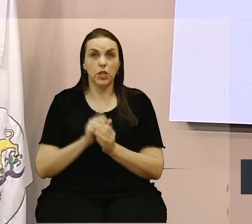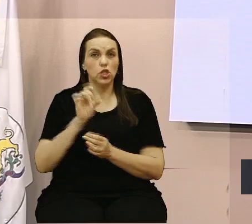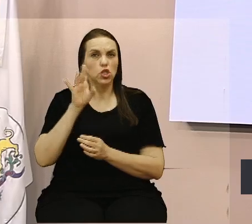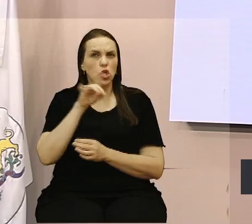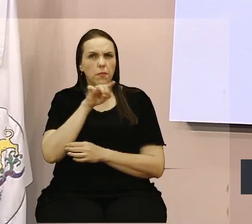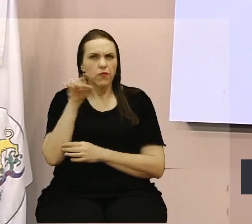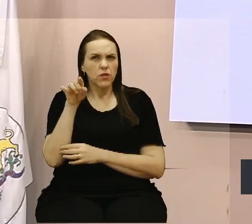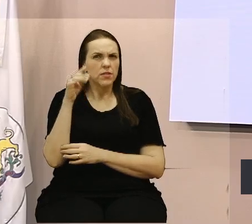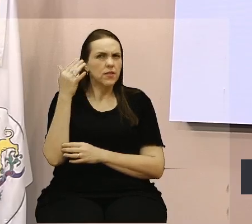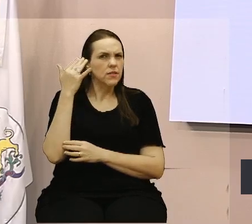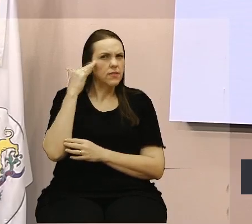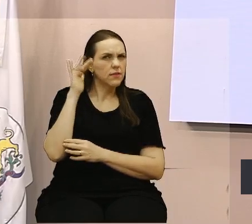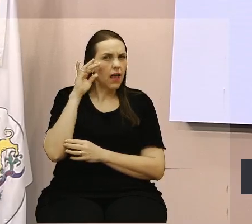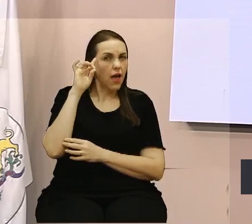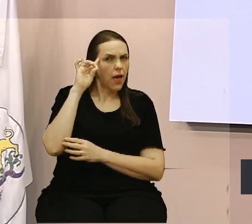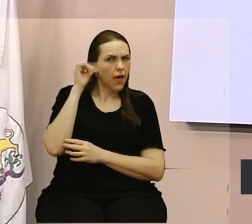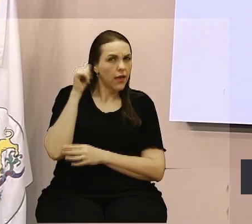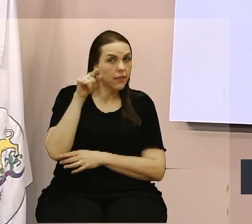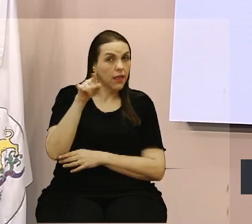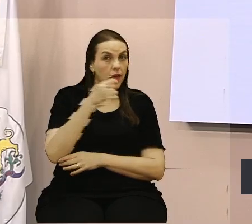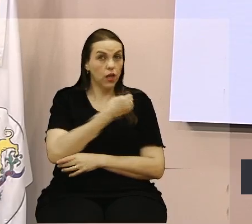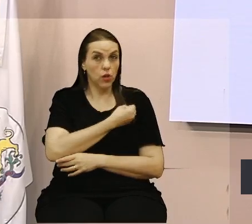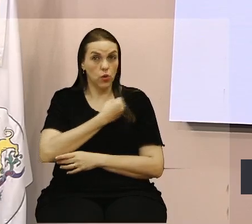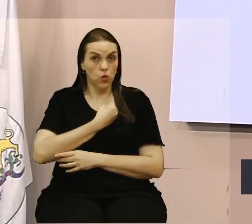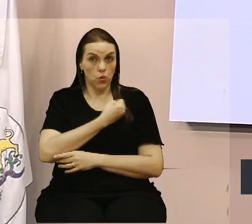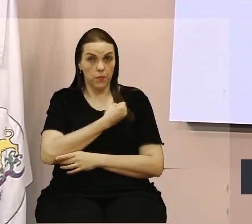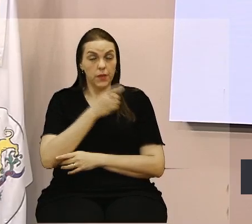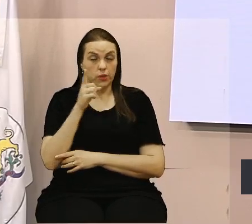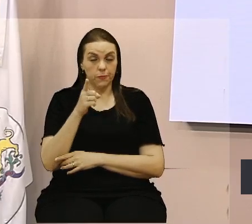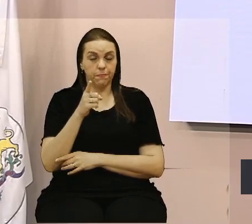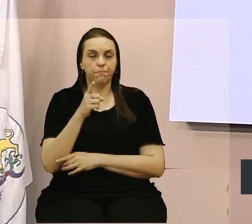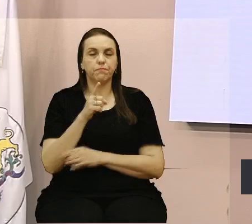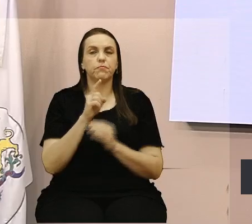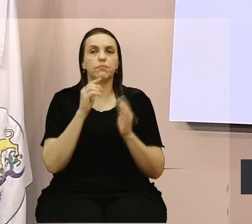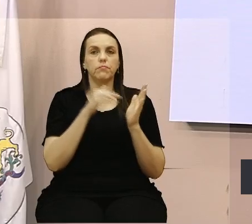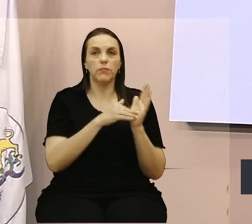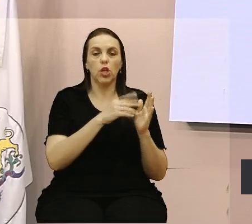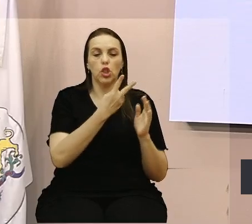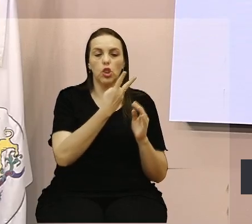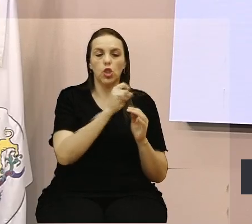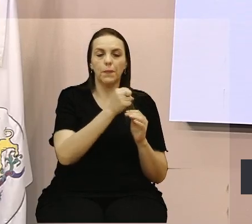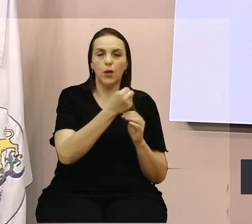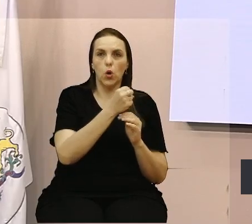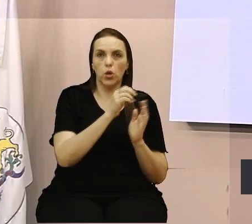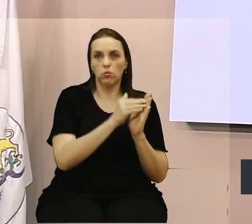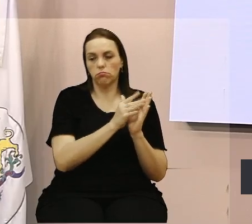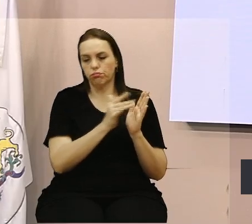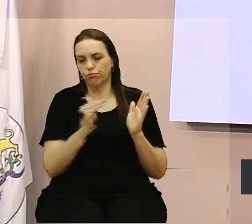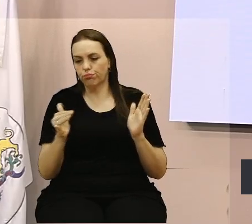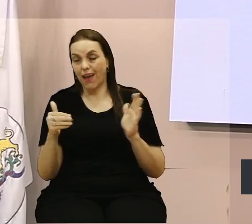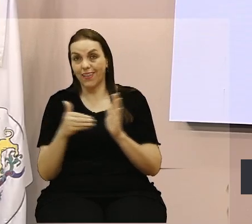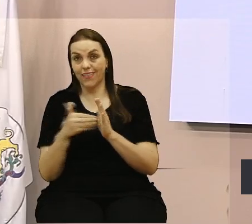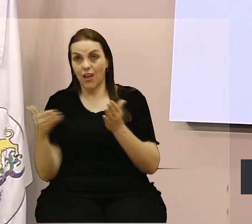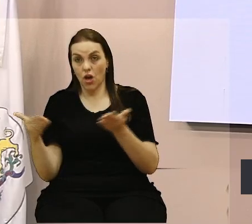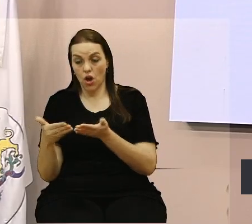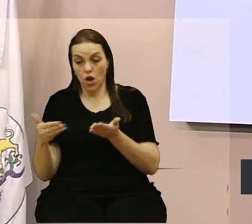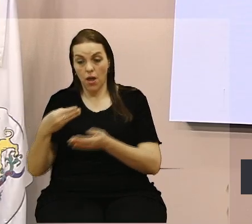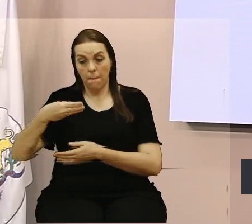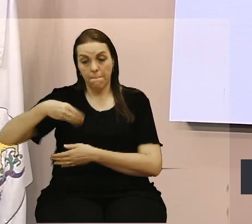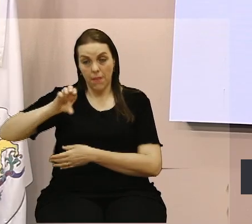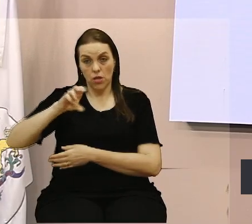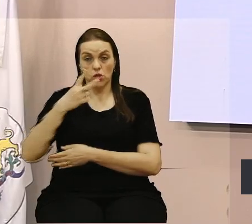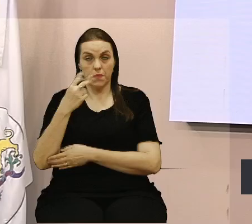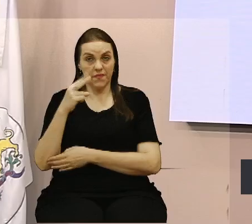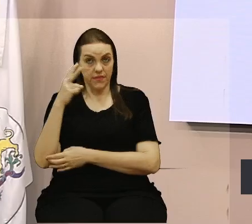vocês terem assim, uma ideia de números, né? De 2008 até agora, até março deste ano